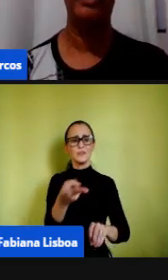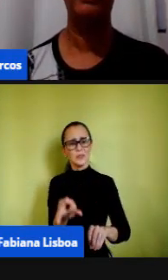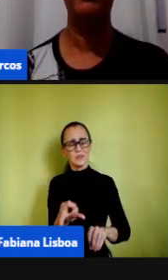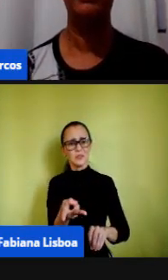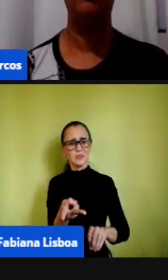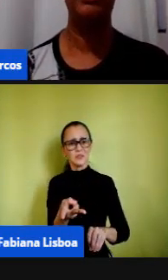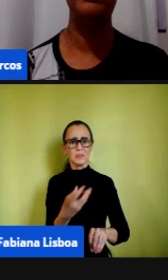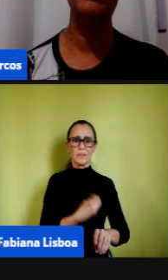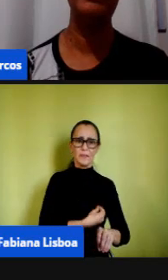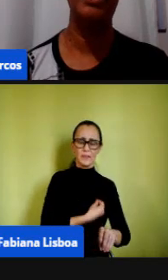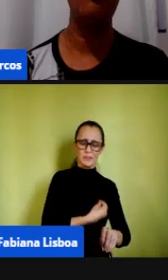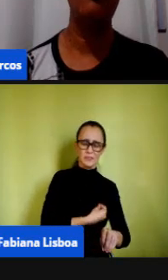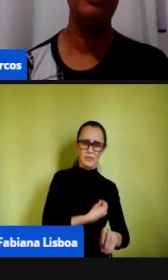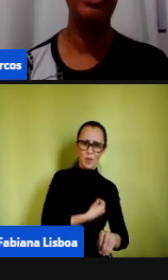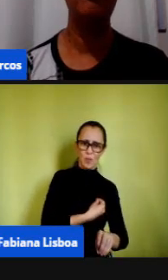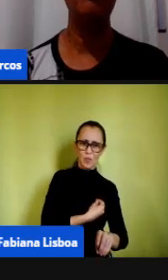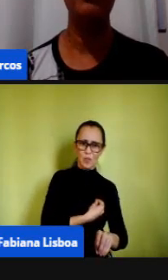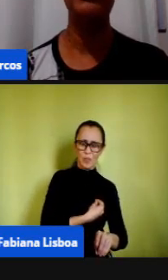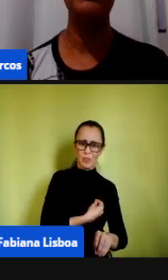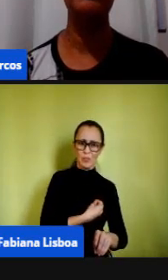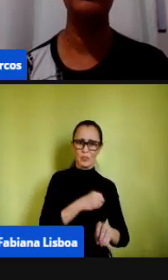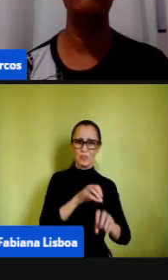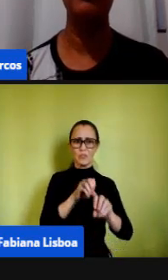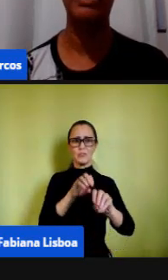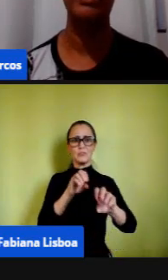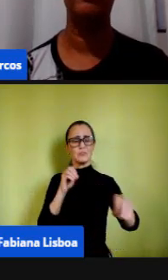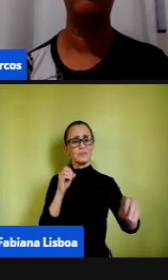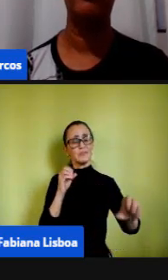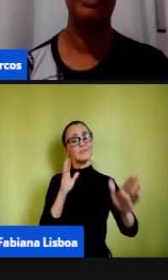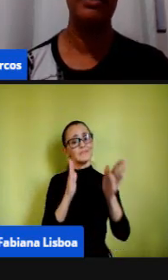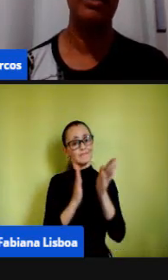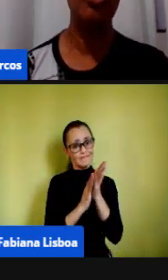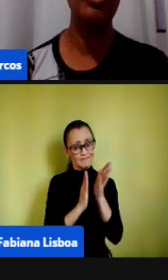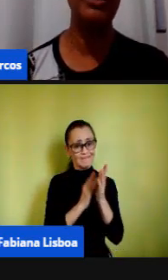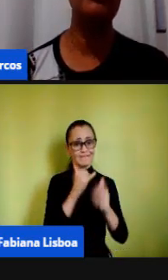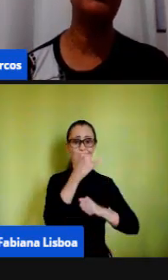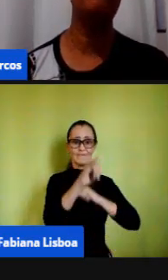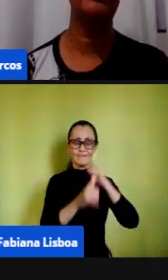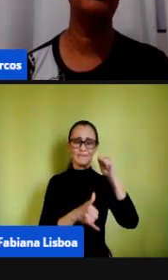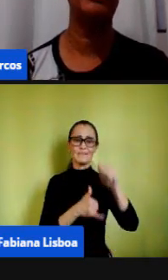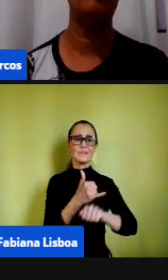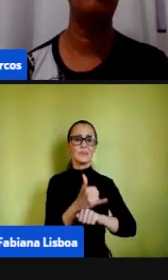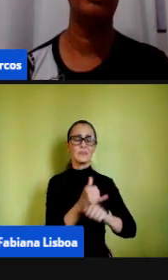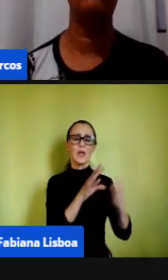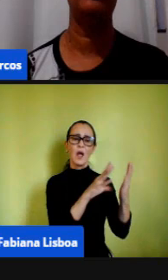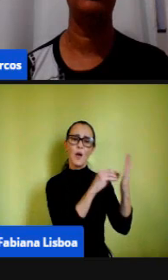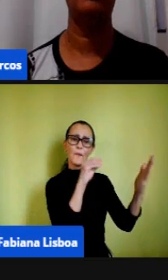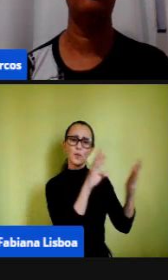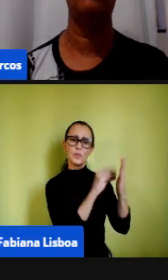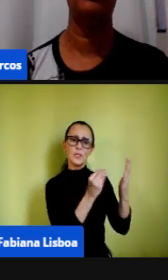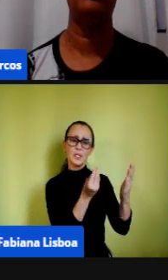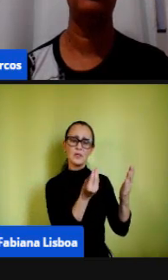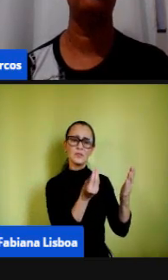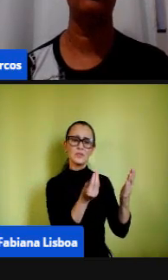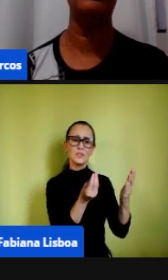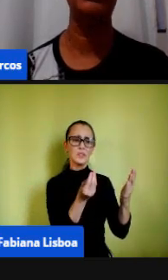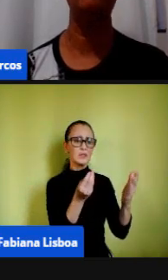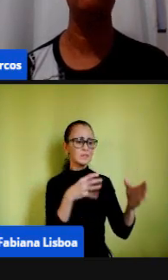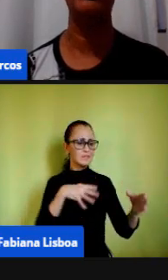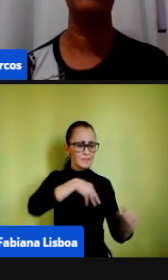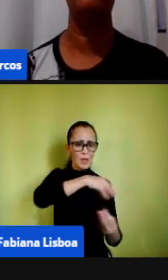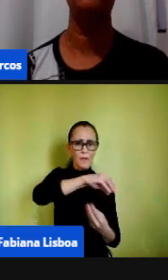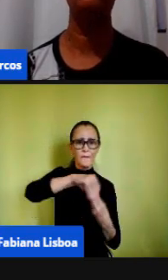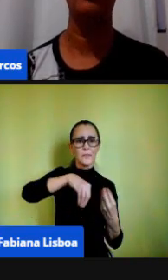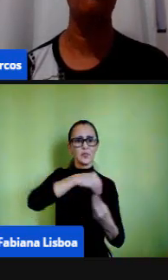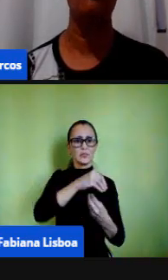de ensino presencial e propostas de ensino online. São modelos que mesclam momentos em que o aluno estuda